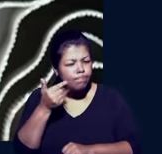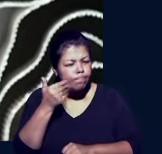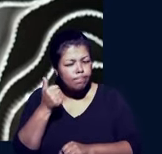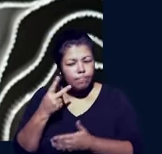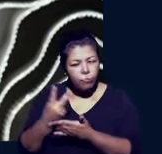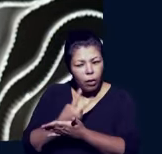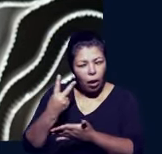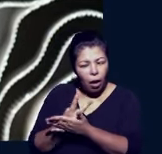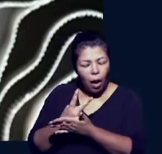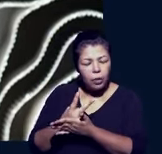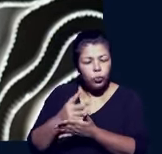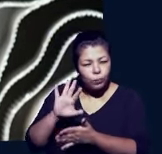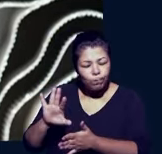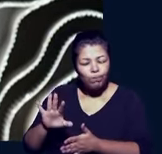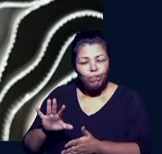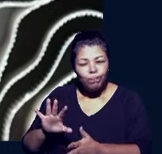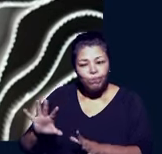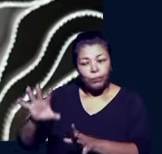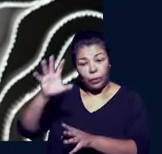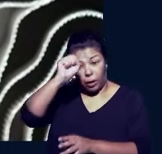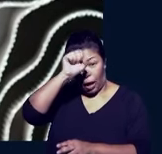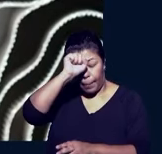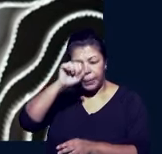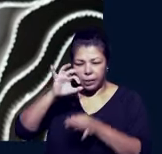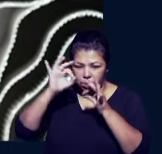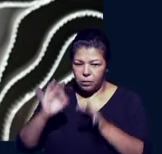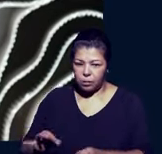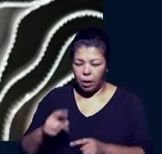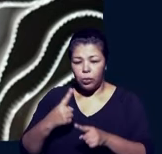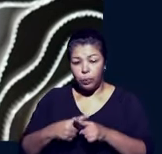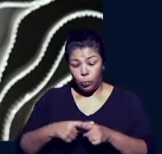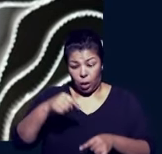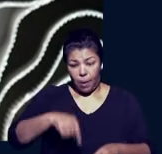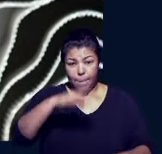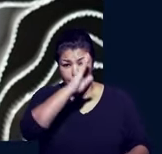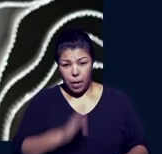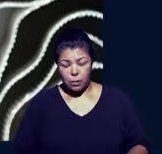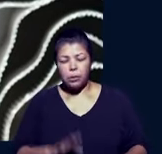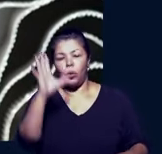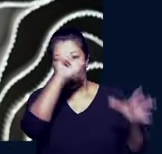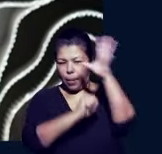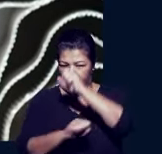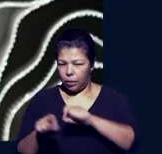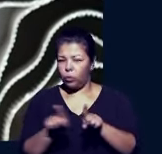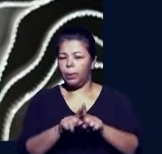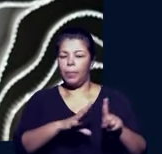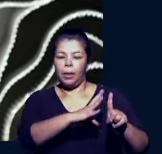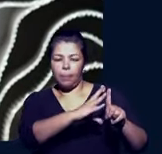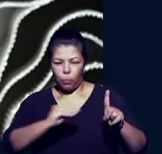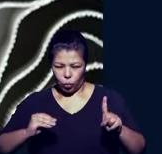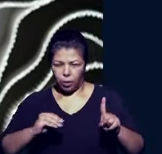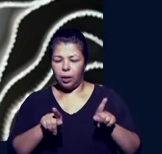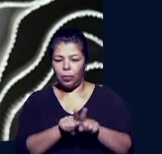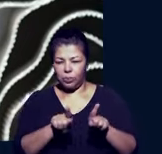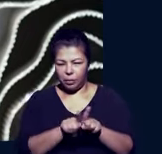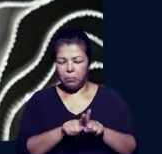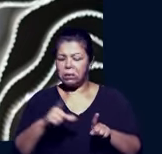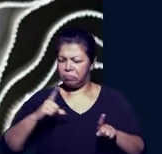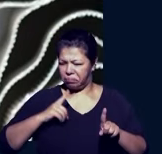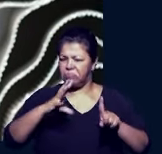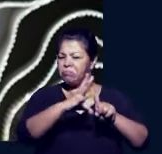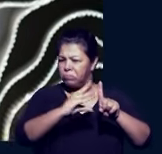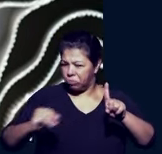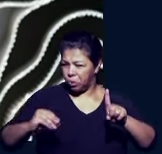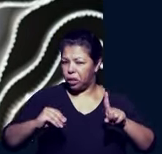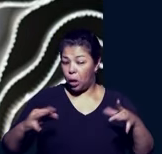nos modelos que nós estamos fazendo e o que eu quero dizer é que o Brasil aprendeu a fazer modelos nós temos alguns dos modelos mais sofisticados do